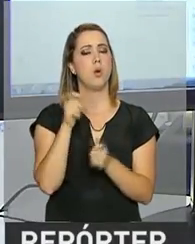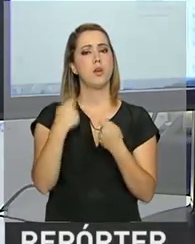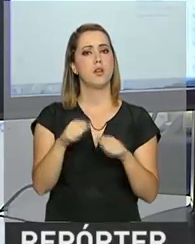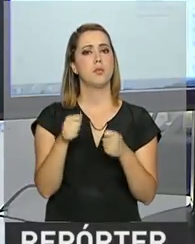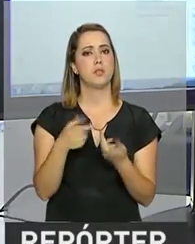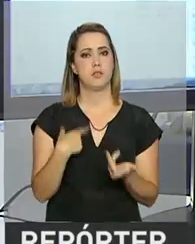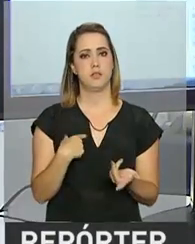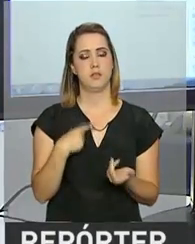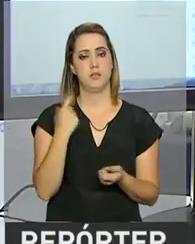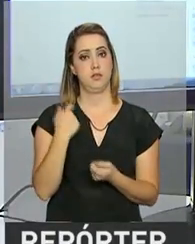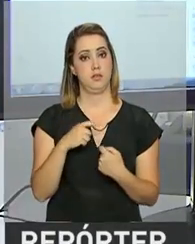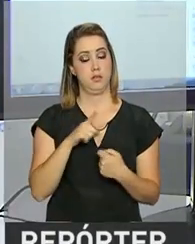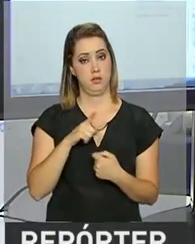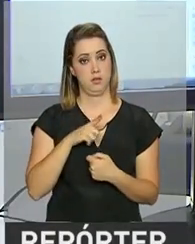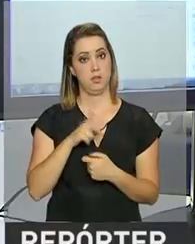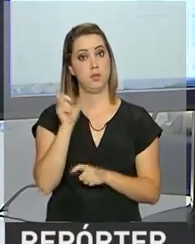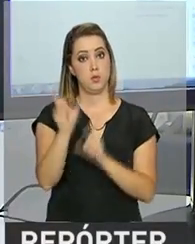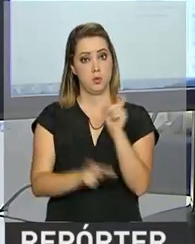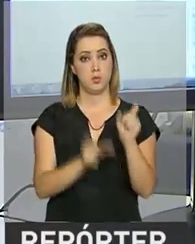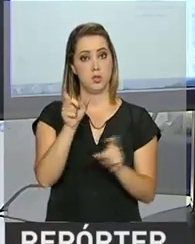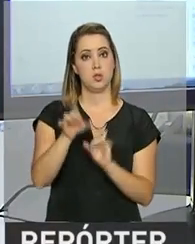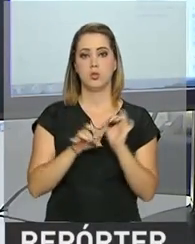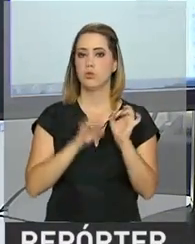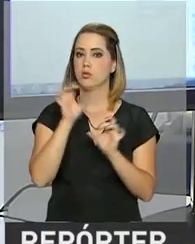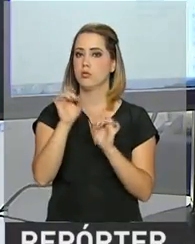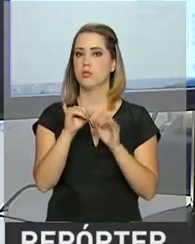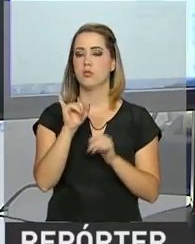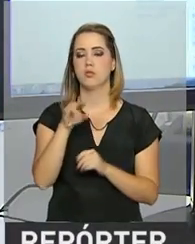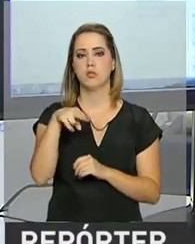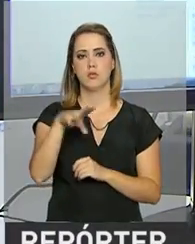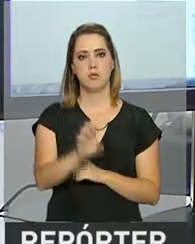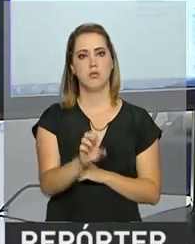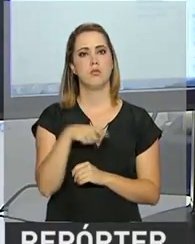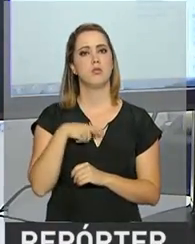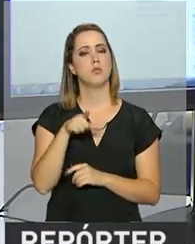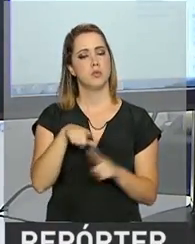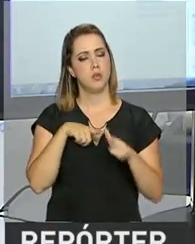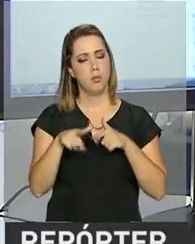nós temos profissionais especializados no Sine para fazer também esse tipo de trabalho.